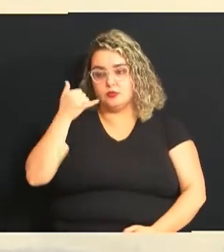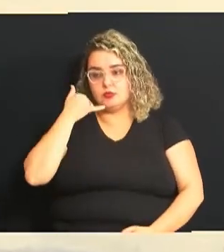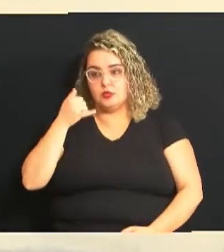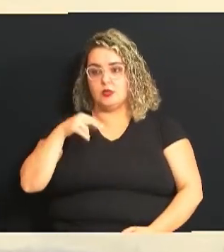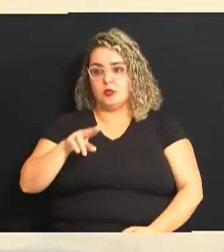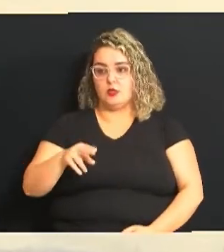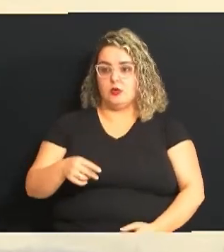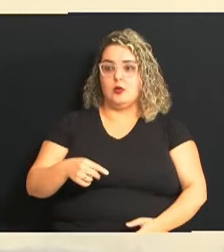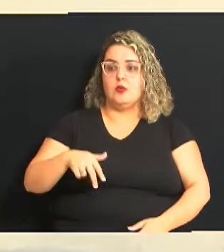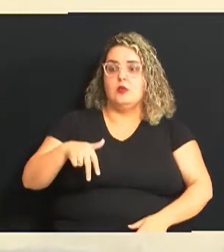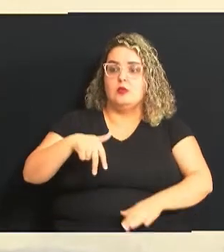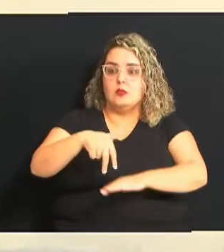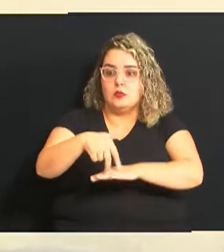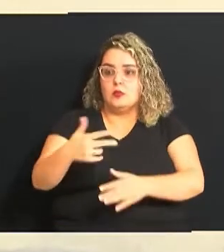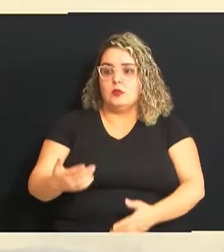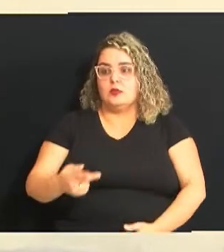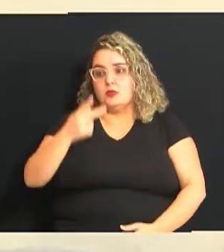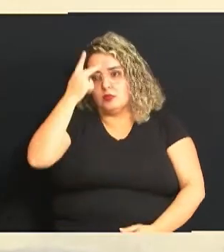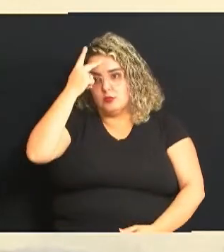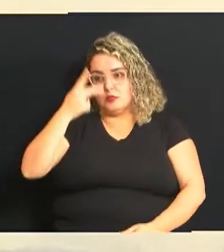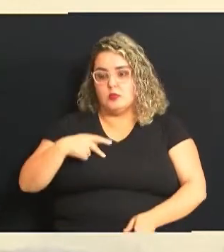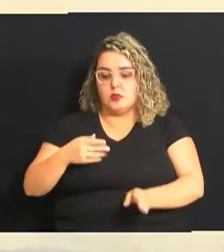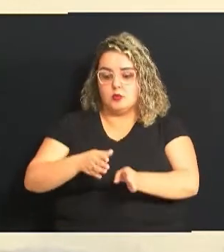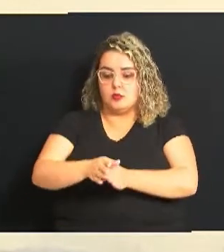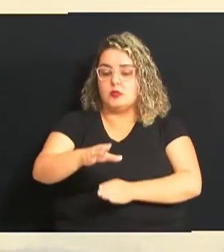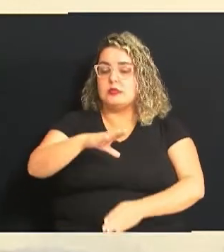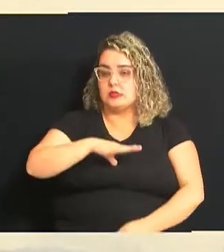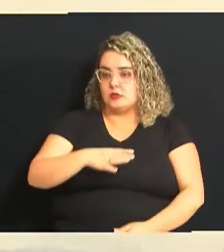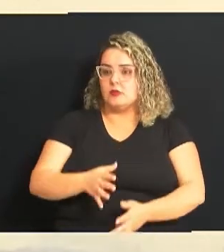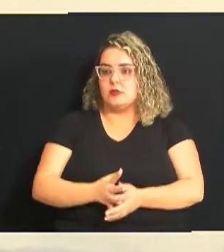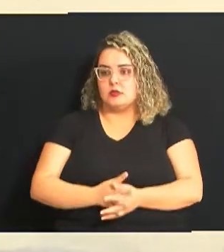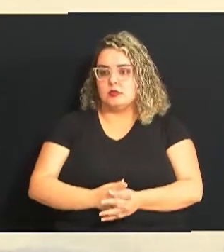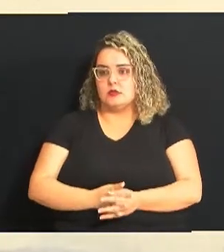procura espontânea no próprio Conselho Municipal.